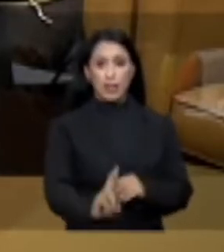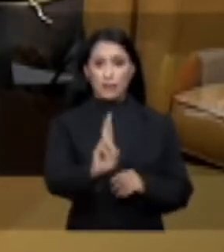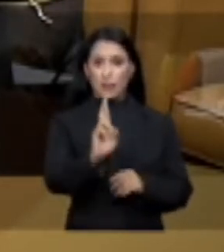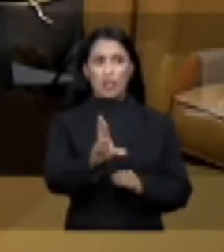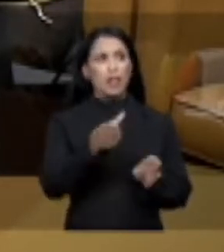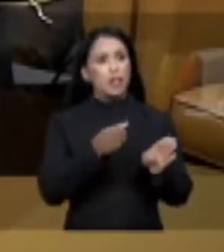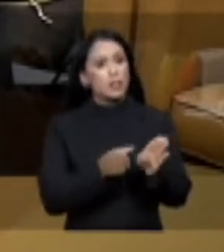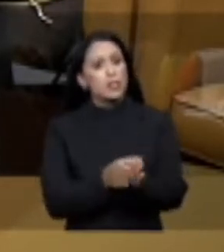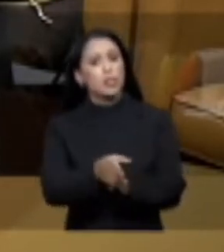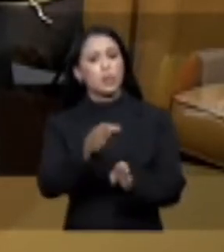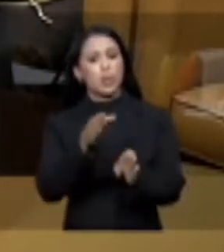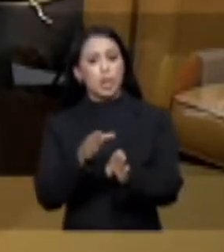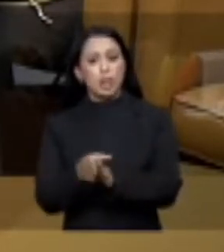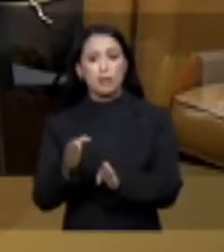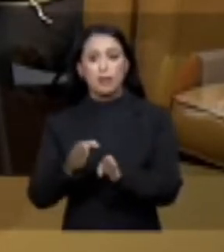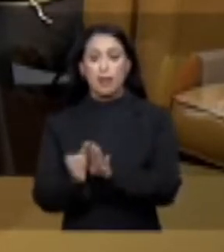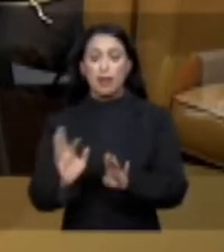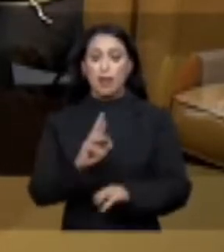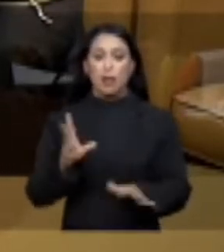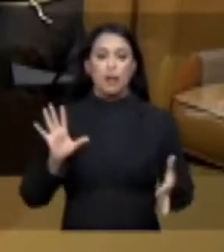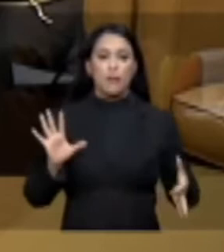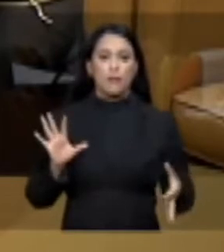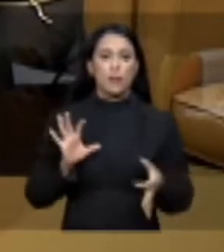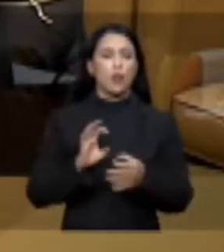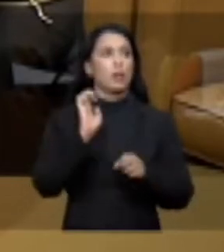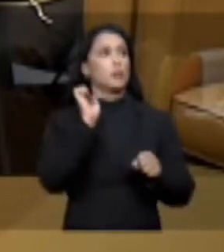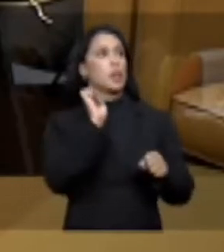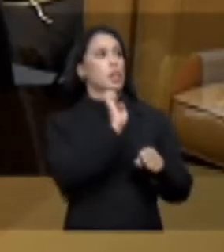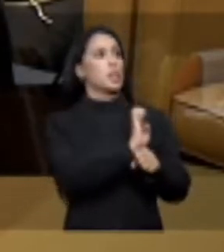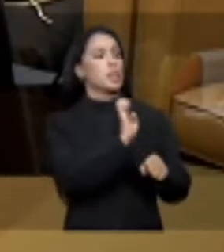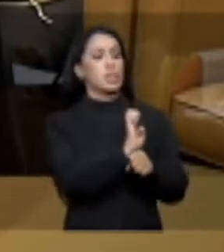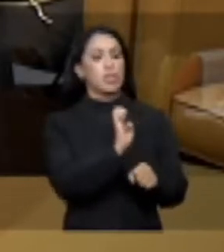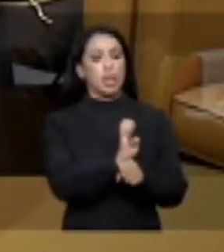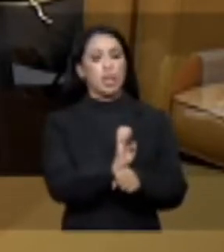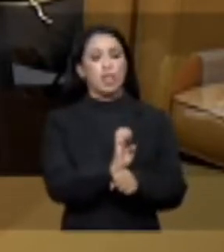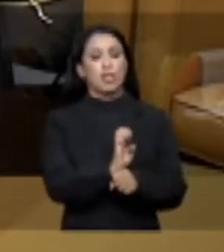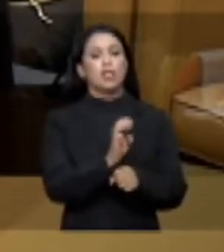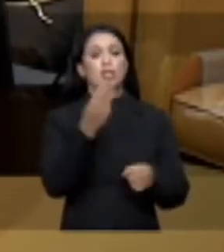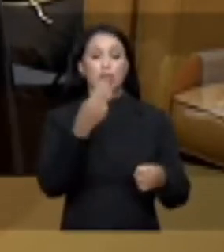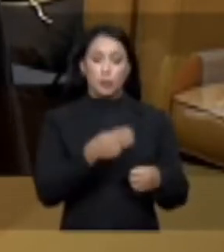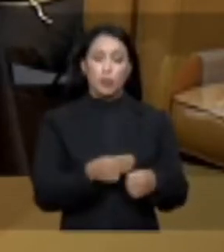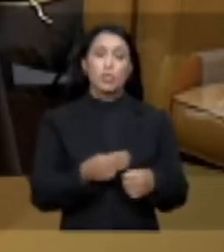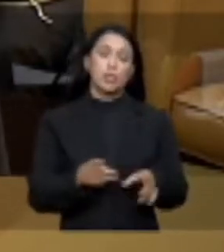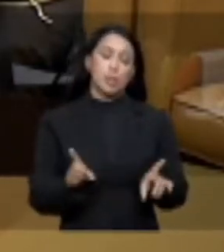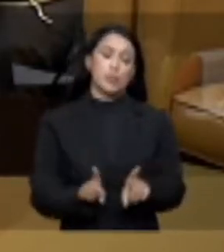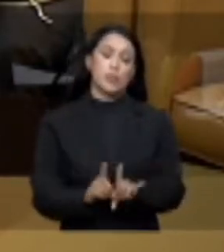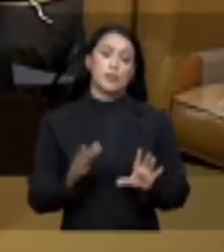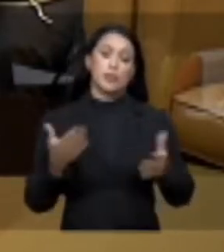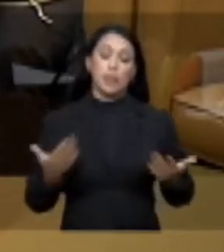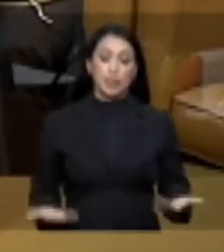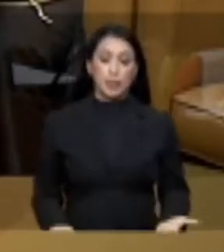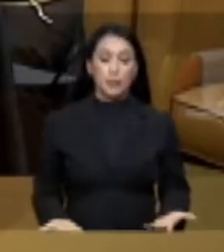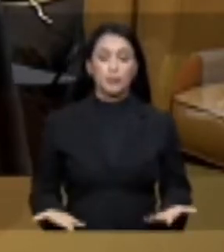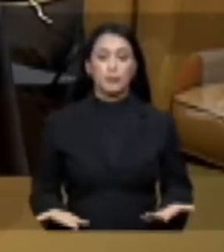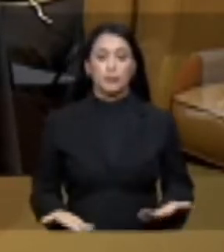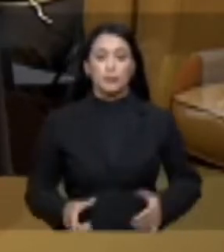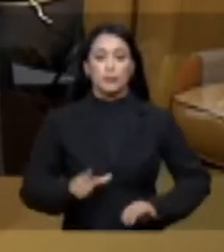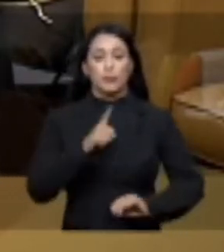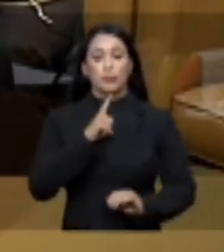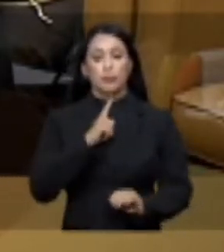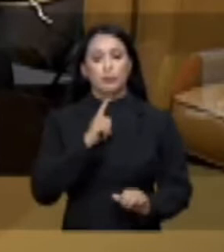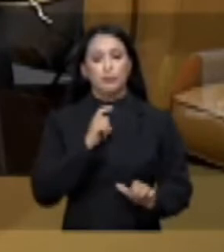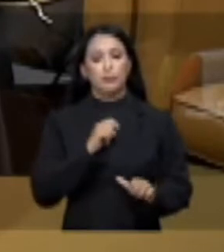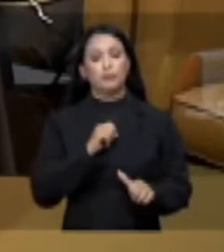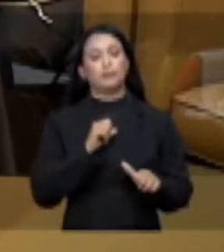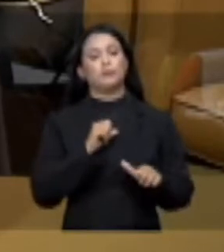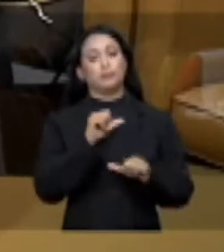normas orientadoras, não vinculantes para estados e não vinculantes para municípios. Enfim, a previsão de edição de